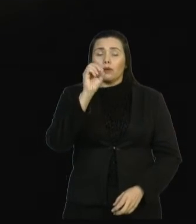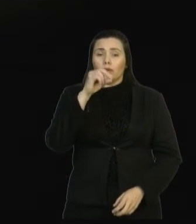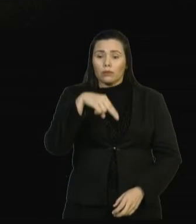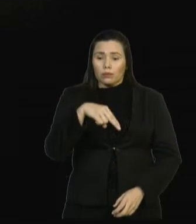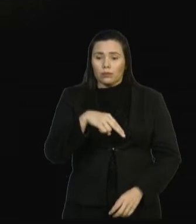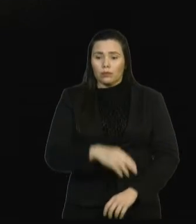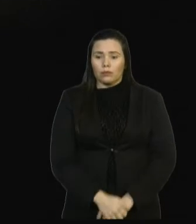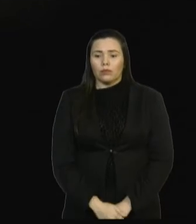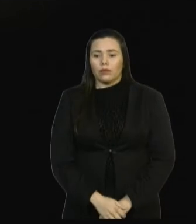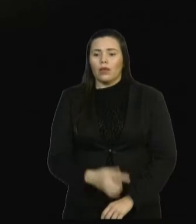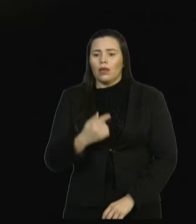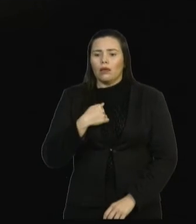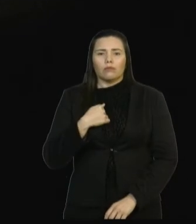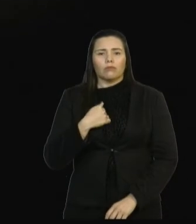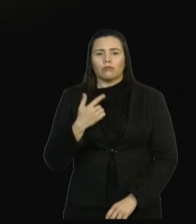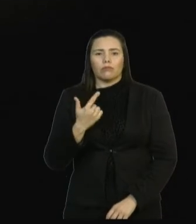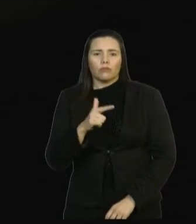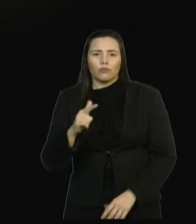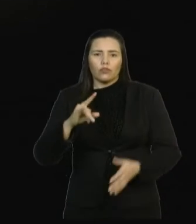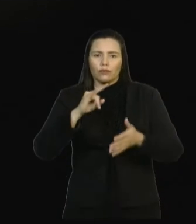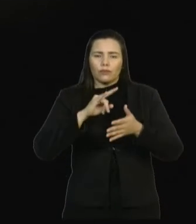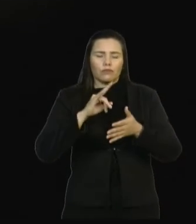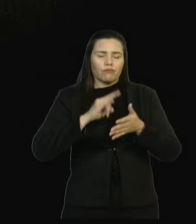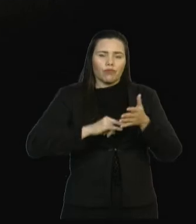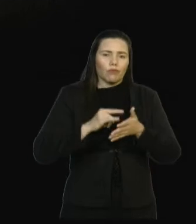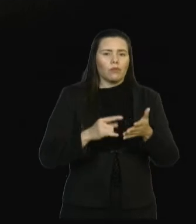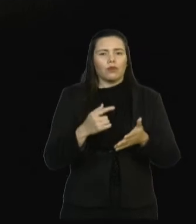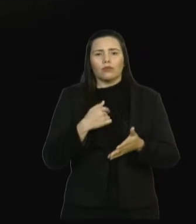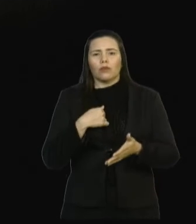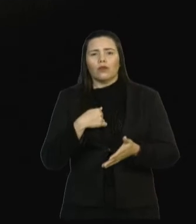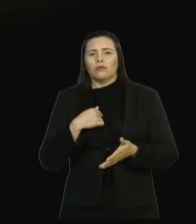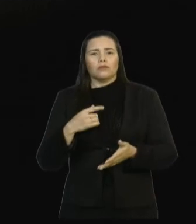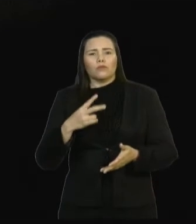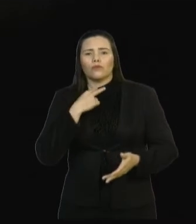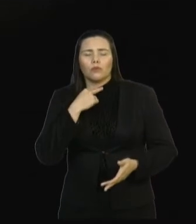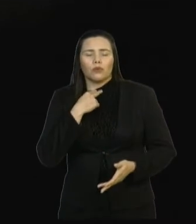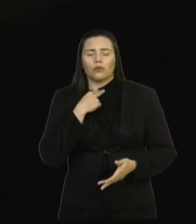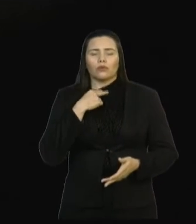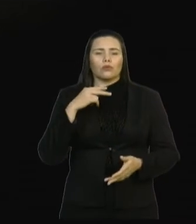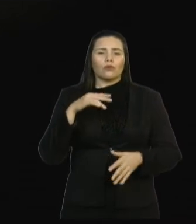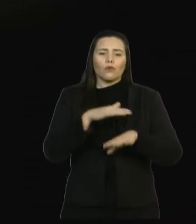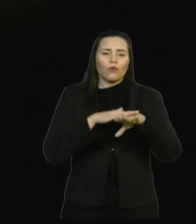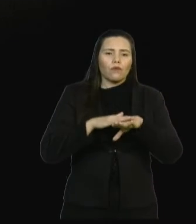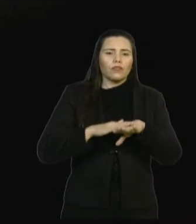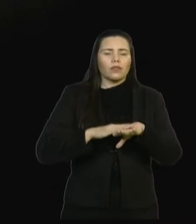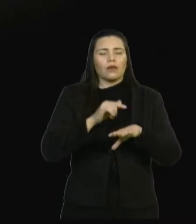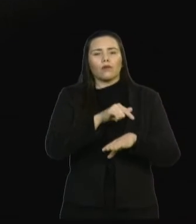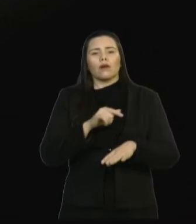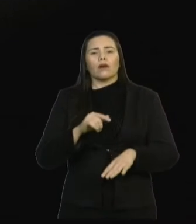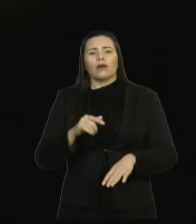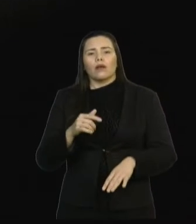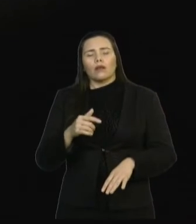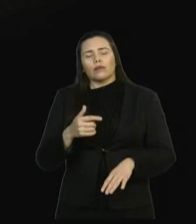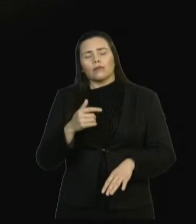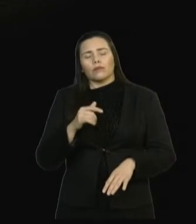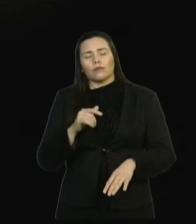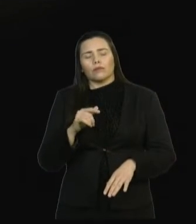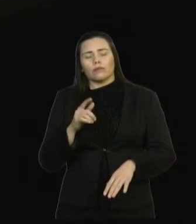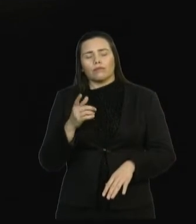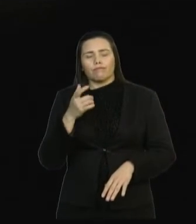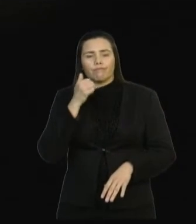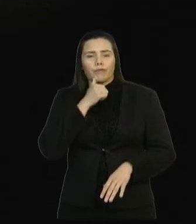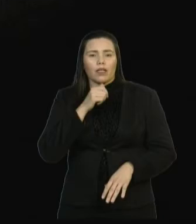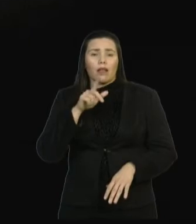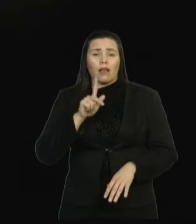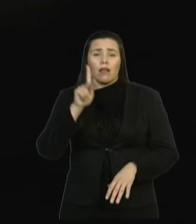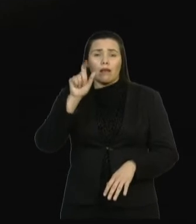não tive a felicidade de conversar com a doutora Karen, mas a informação que tenho é que ela vai avocar essa responsabilidade para o PROCON, como já